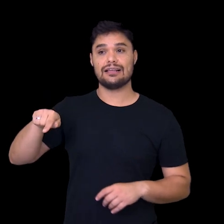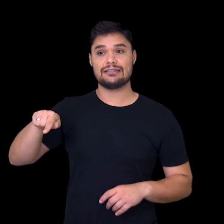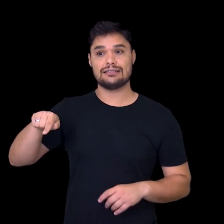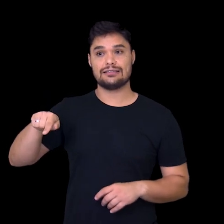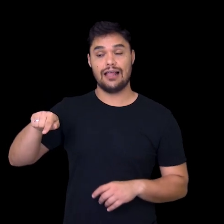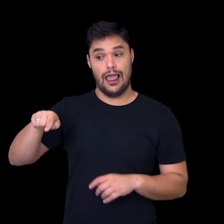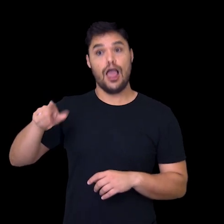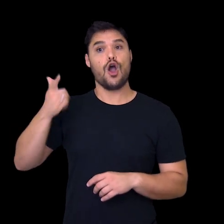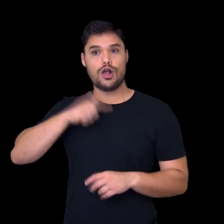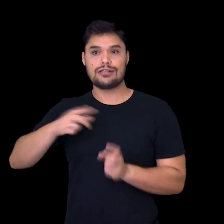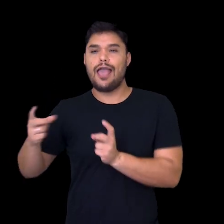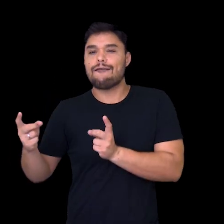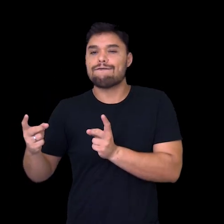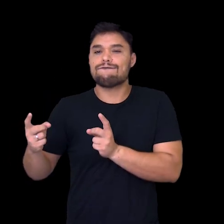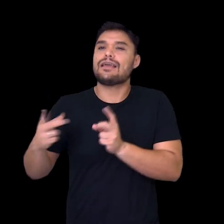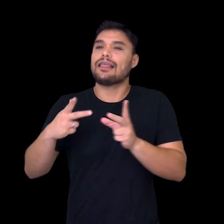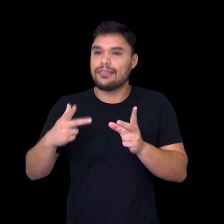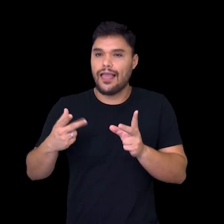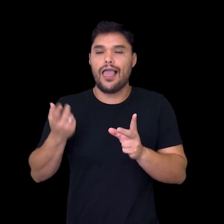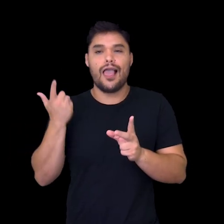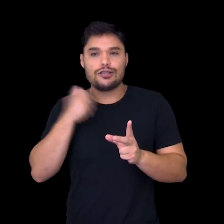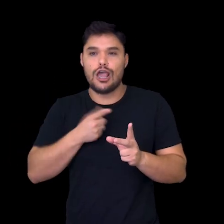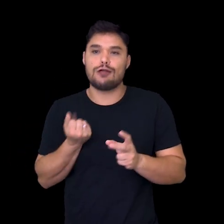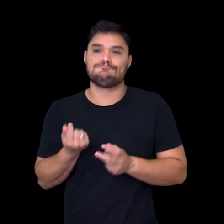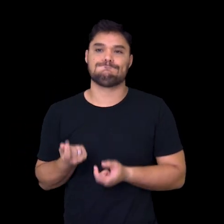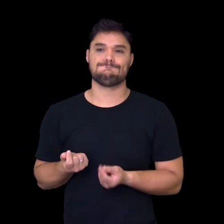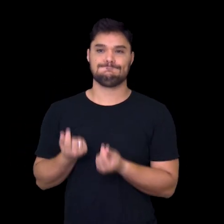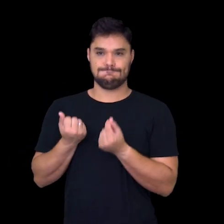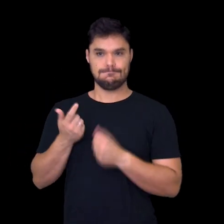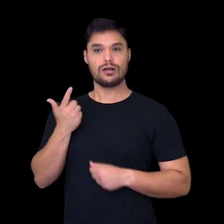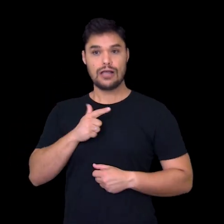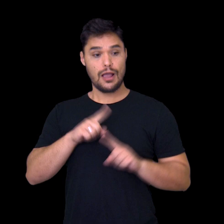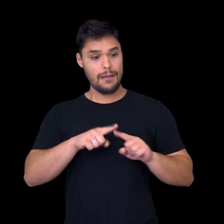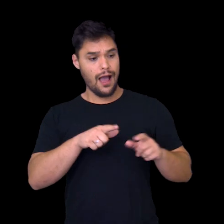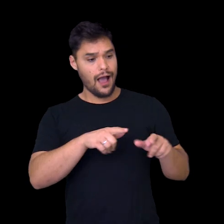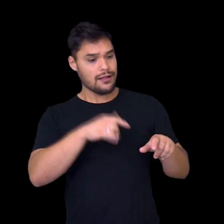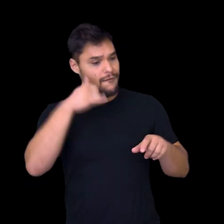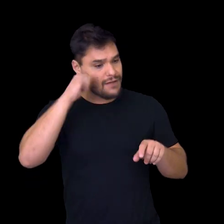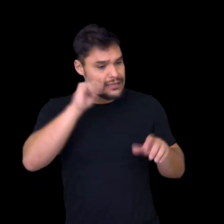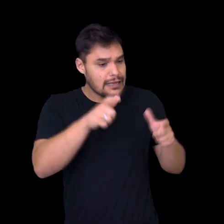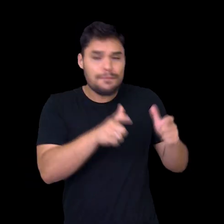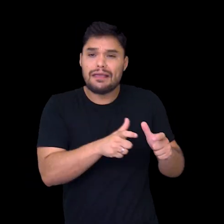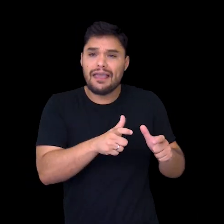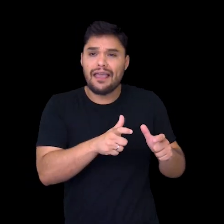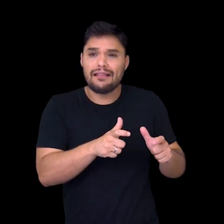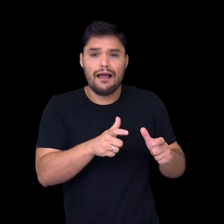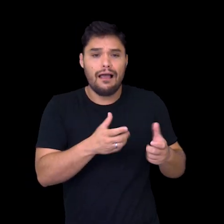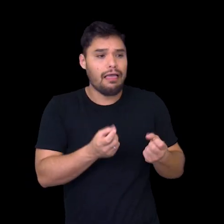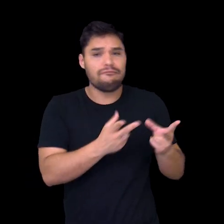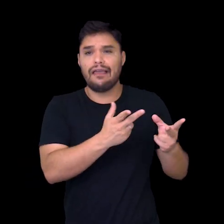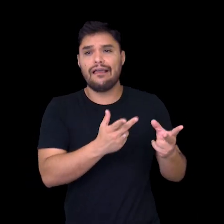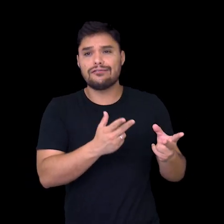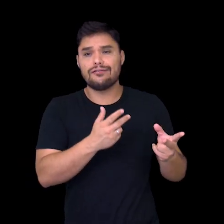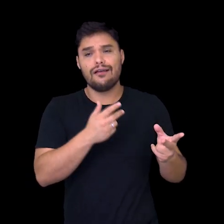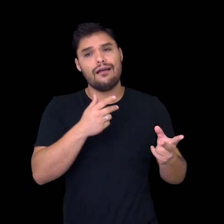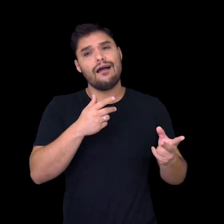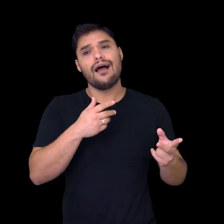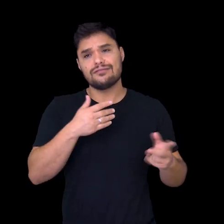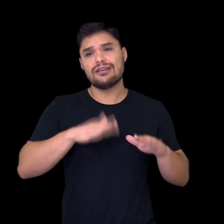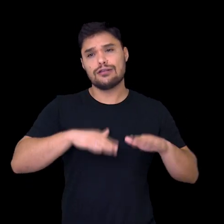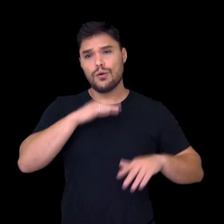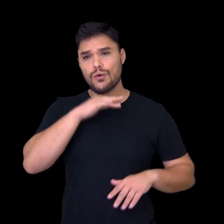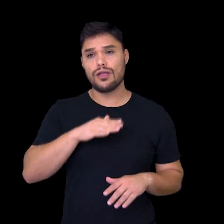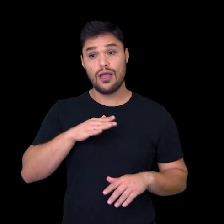talvez lucrar com isso, mas os pequenos proprietários não. Então, quando a gente pensa uma região